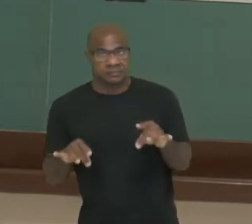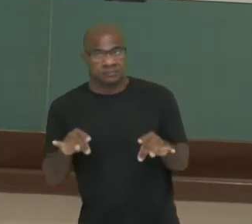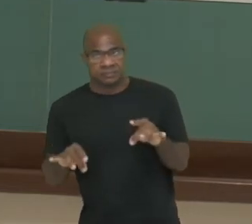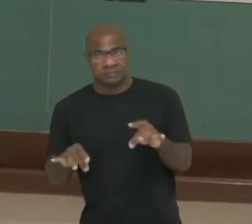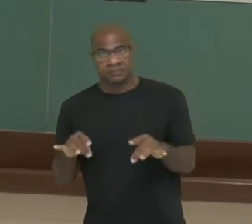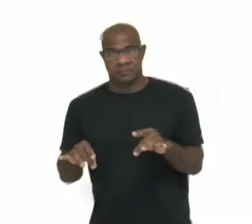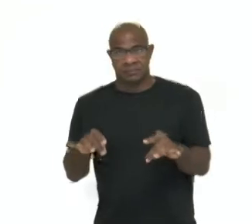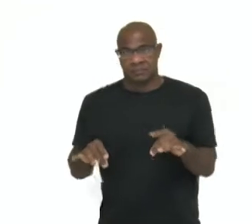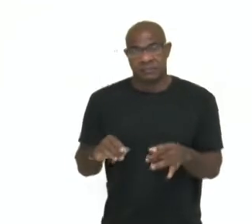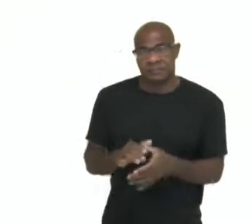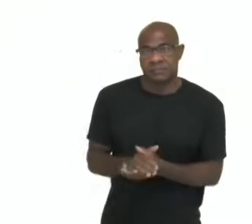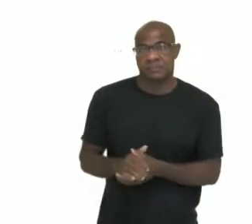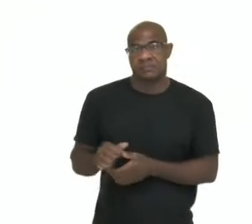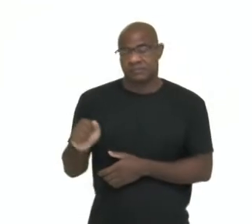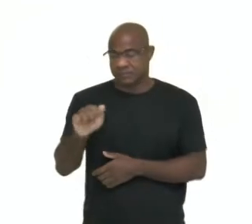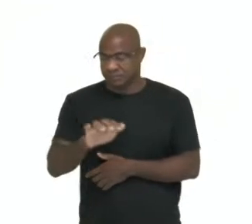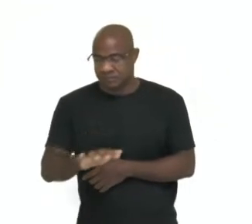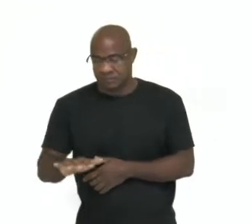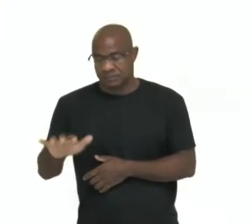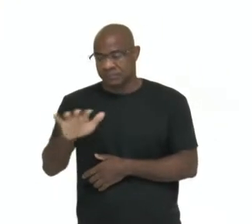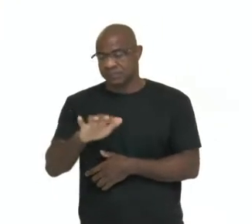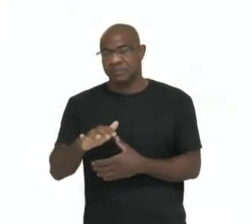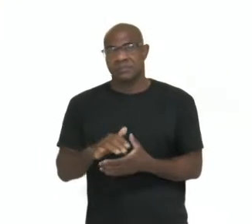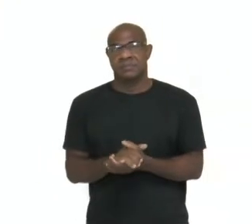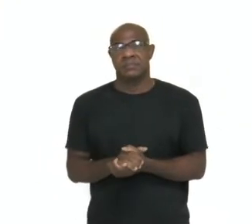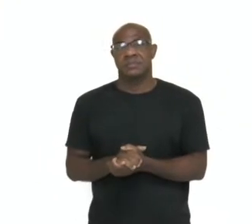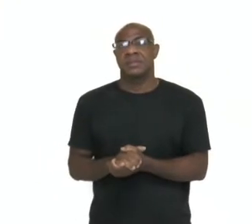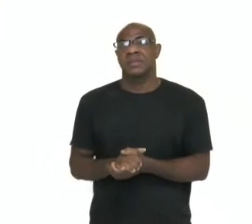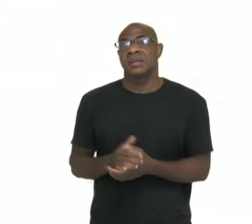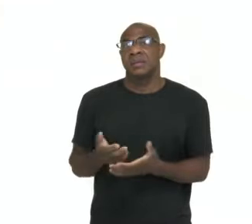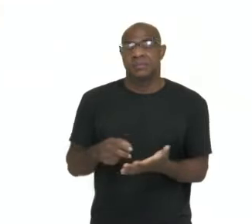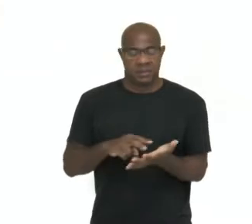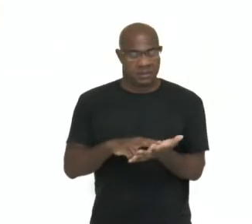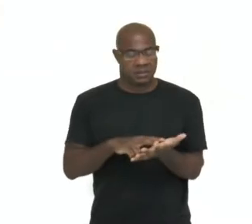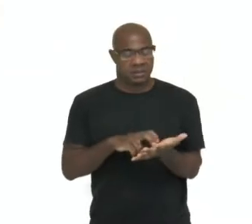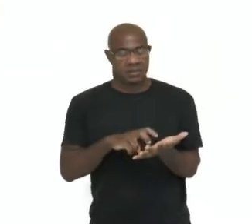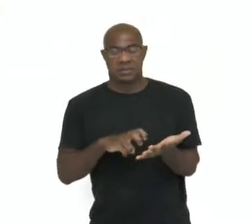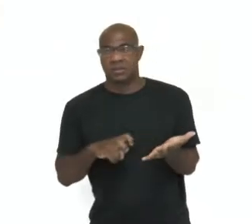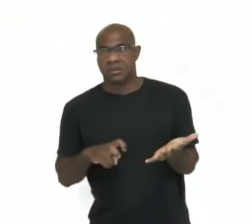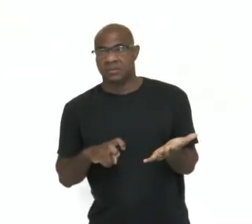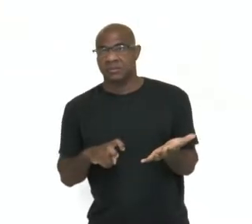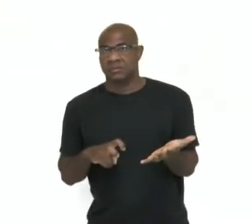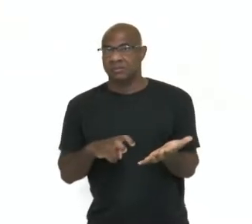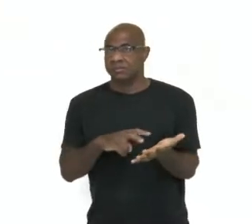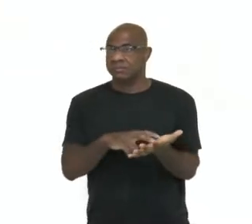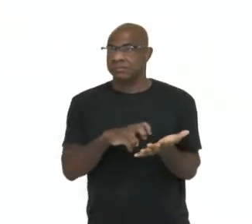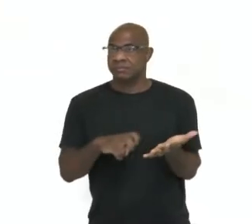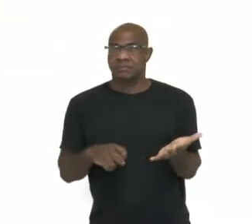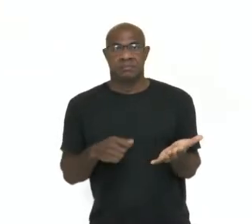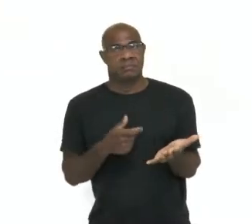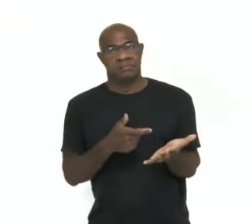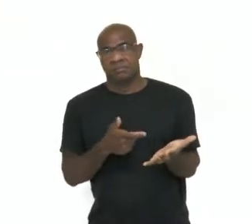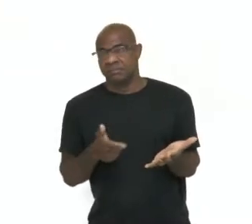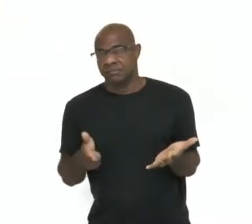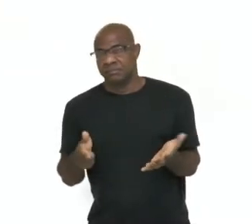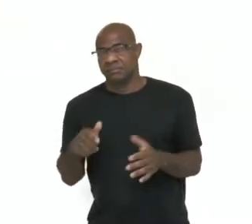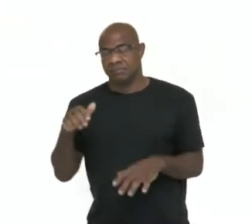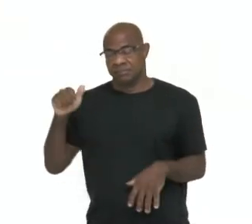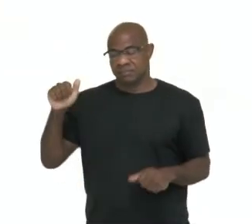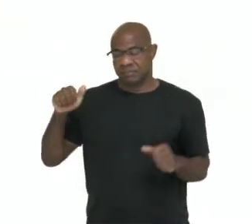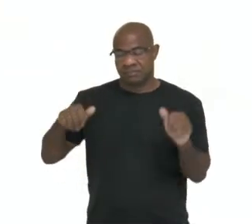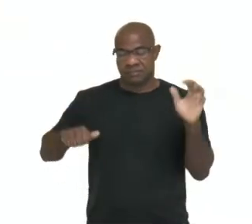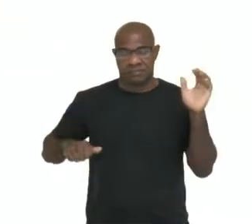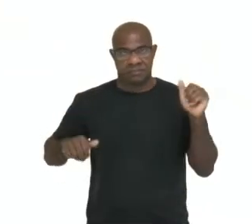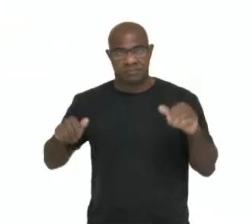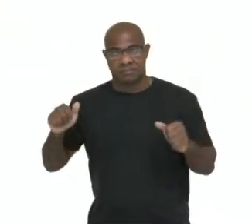Então a encenação baseia-se na linguagem não verbal, né? Através do corpo, expressão corporal, da mímica, né?